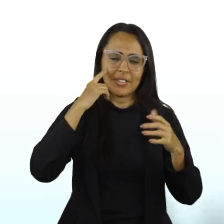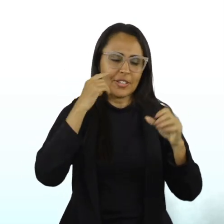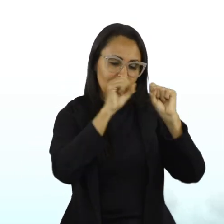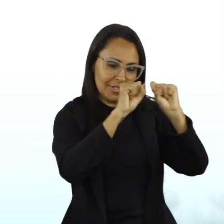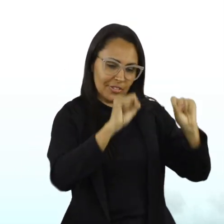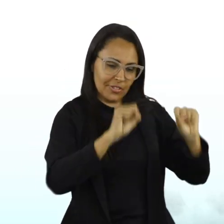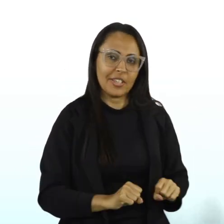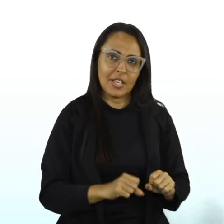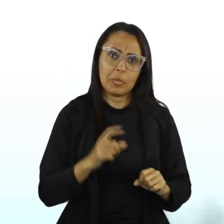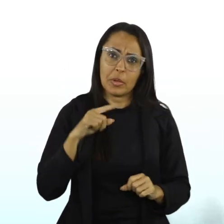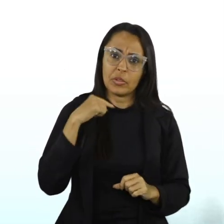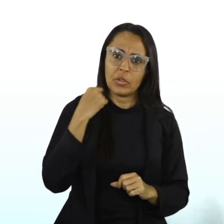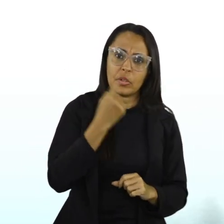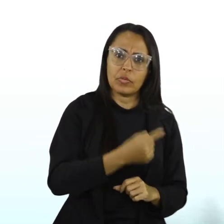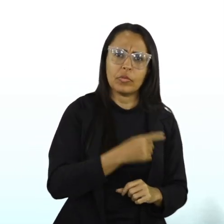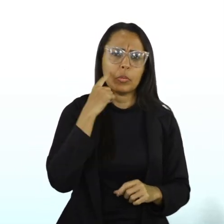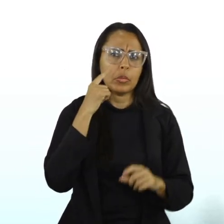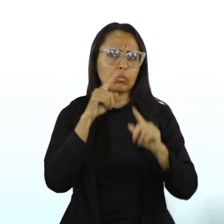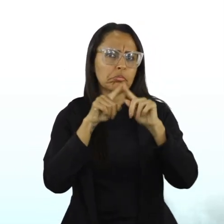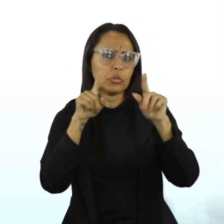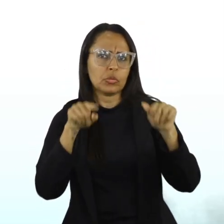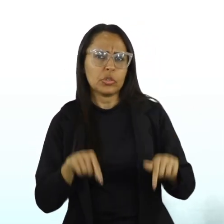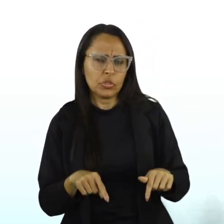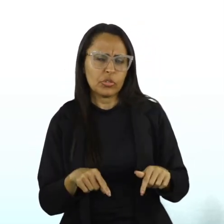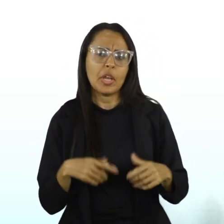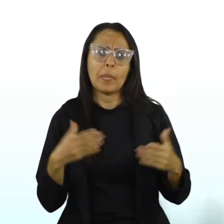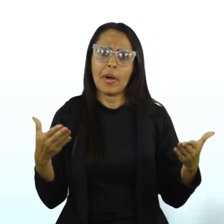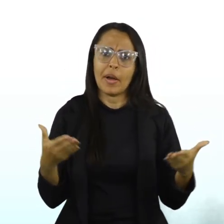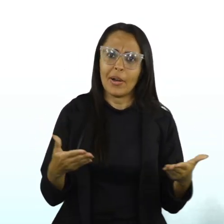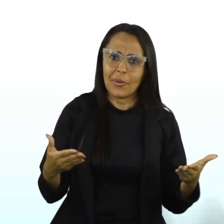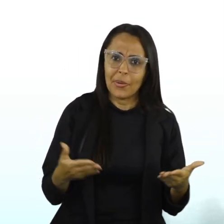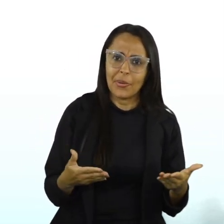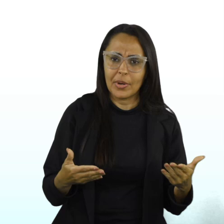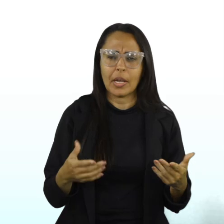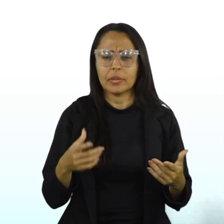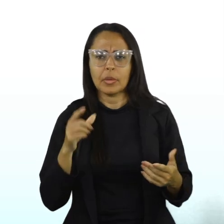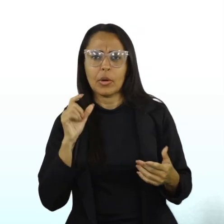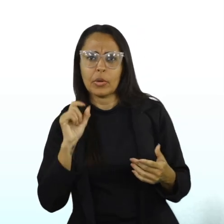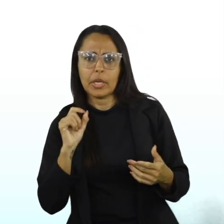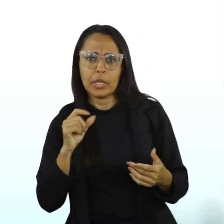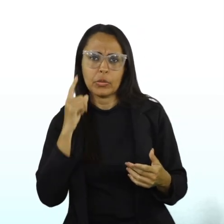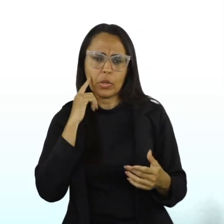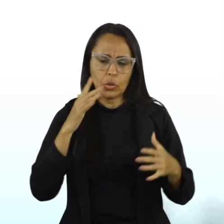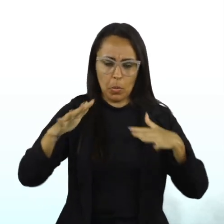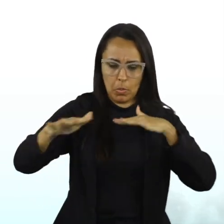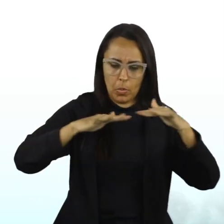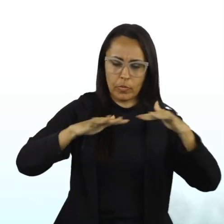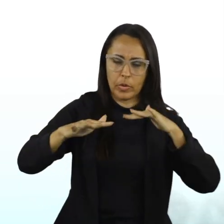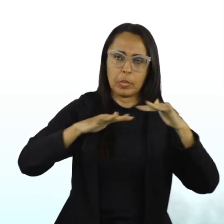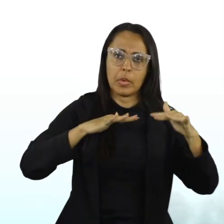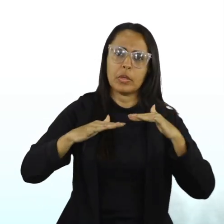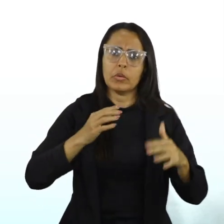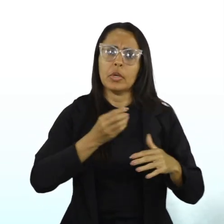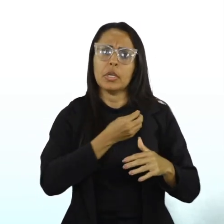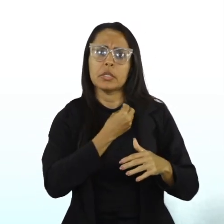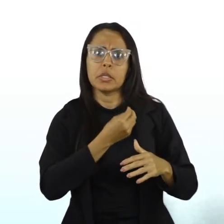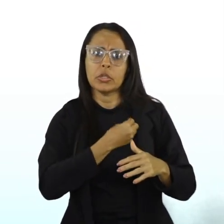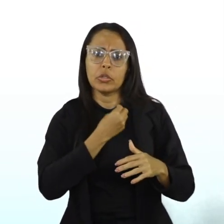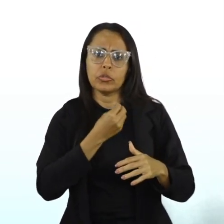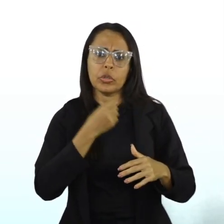sistemas conservativos, nós vamos para os sistemas dissipativos, aquele sistema em que, durante o movimento, existe